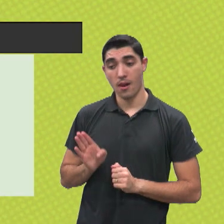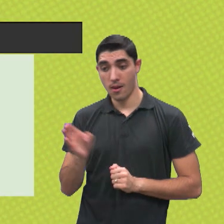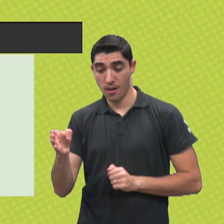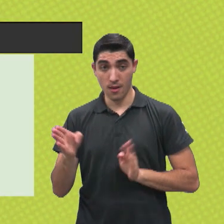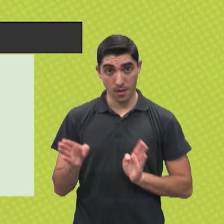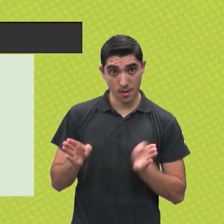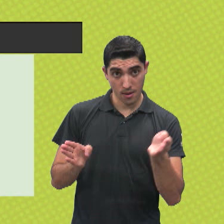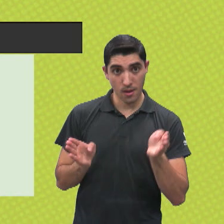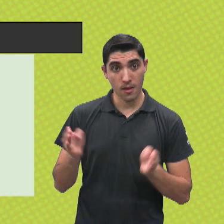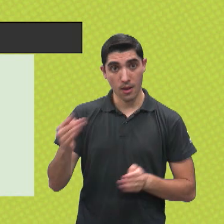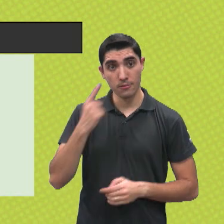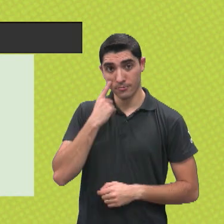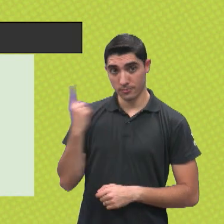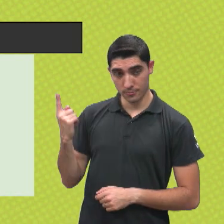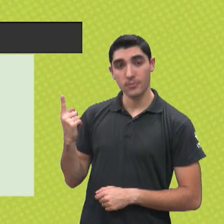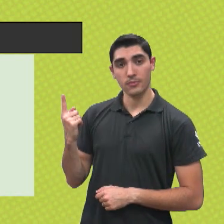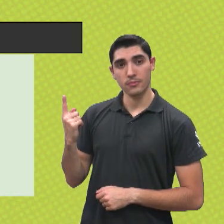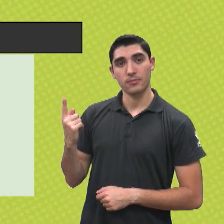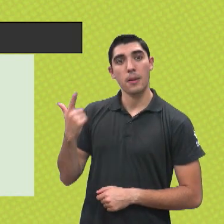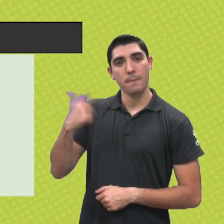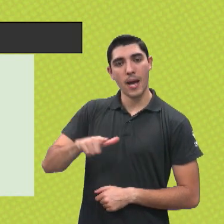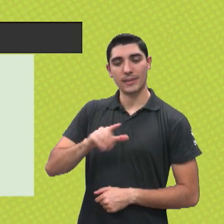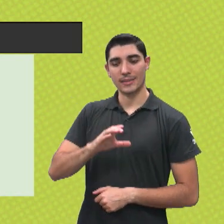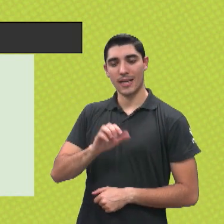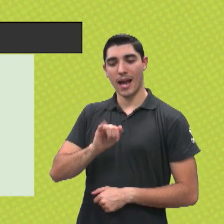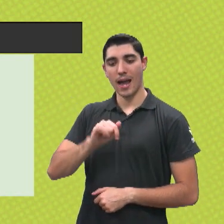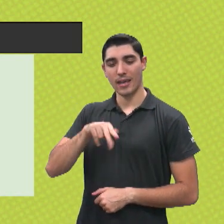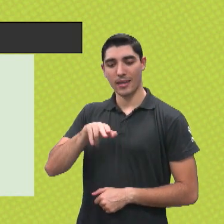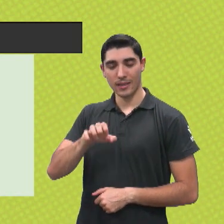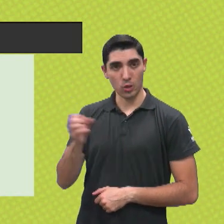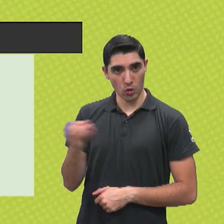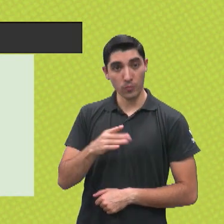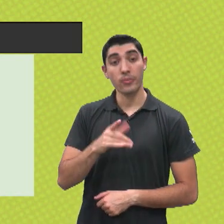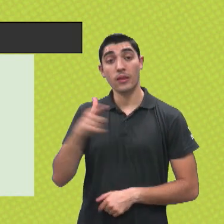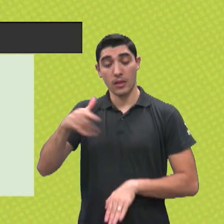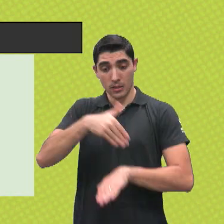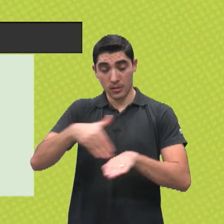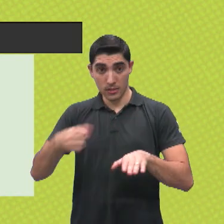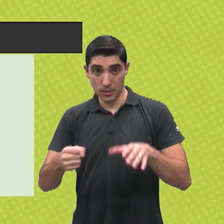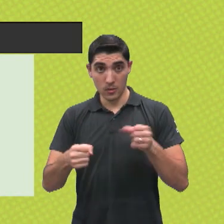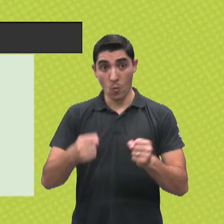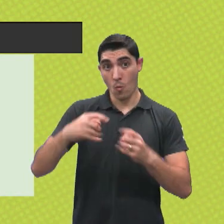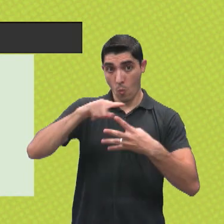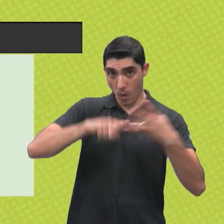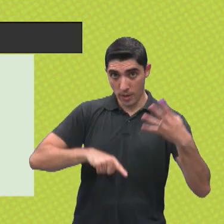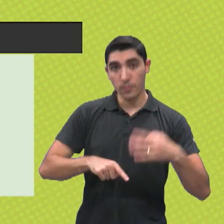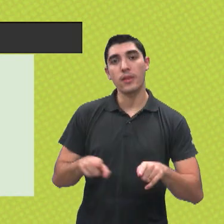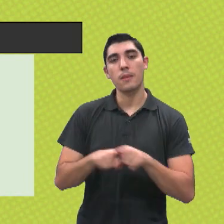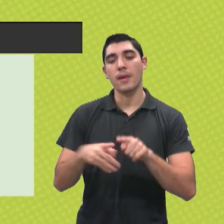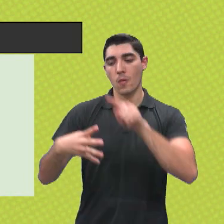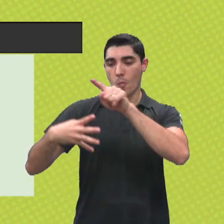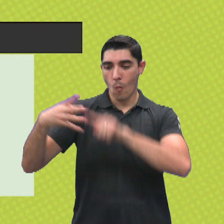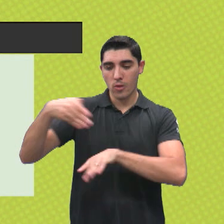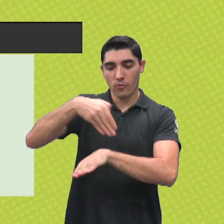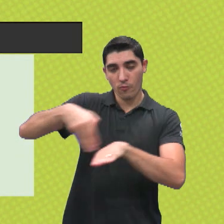agora com o acréscimo ali do Kaique Geloni, 4 zagueiros tem o São José, 4 volantes também,